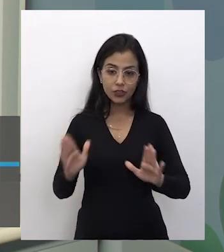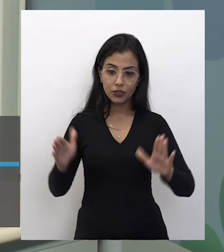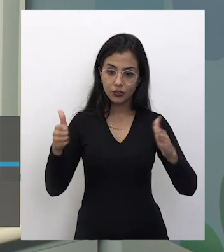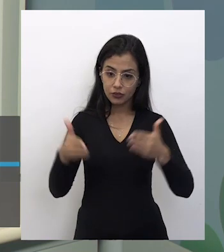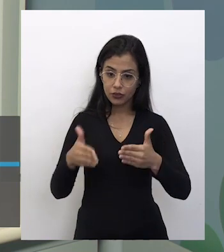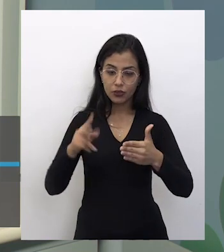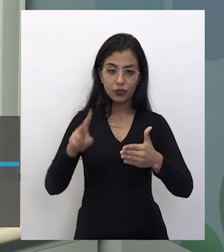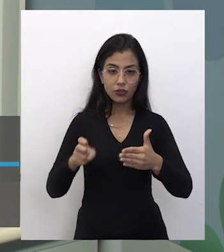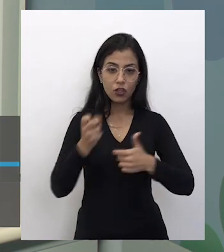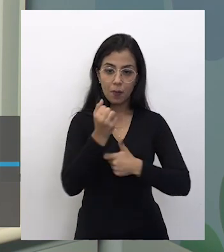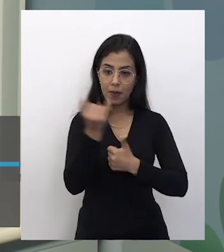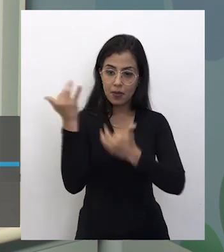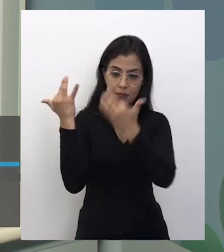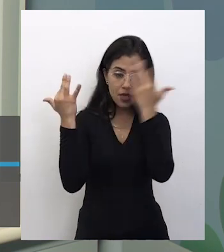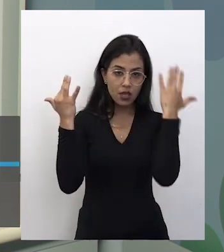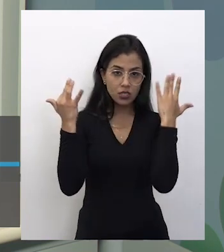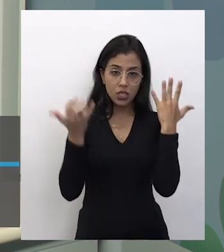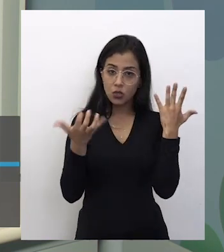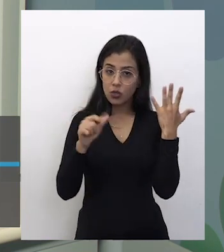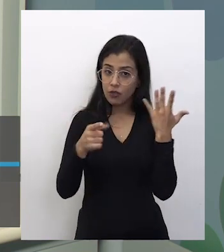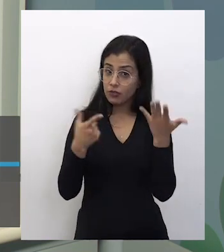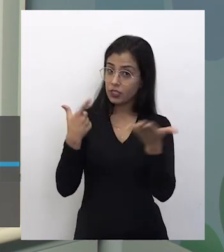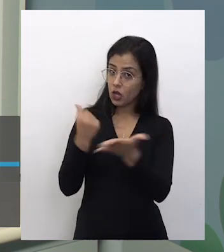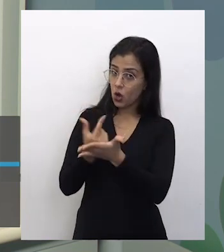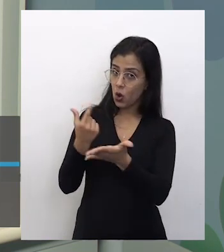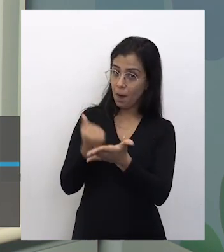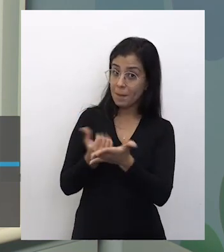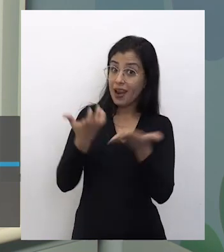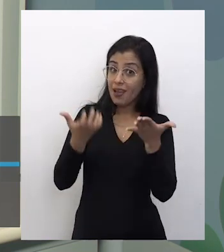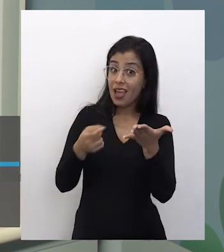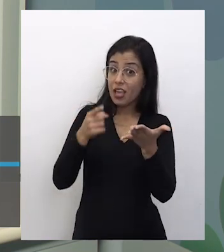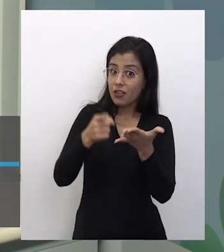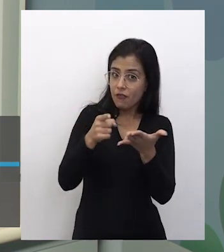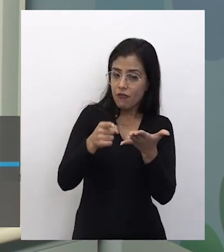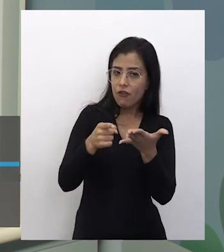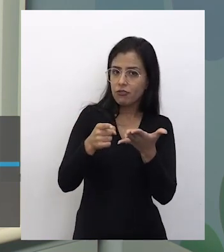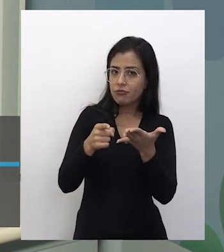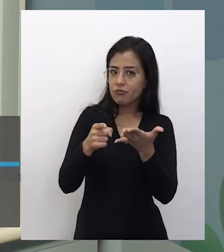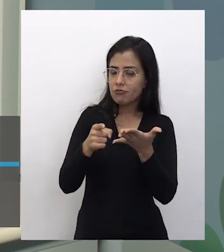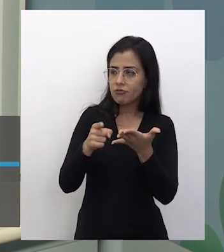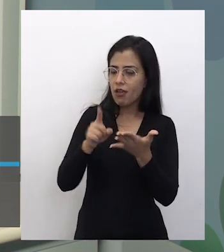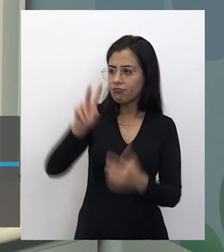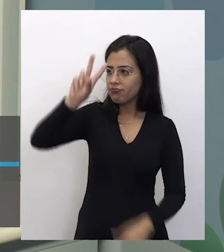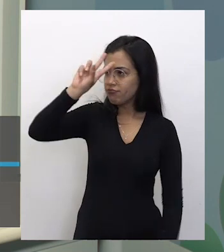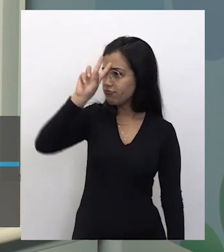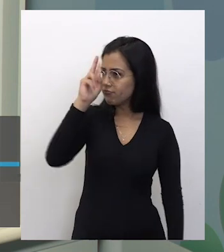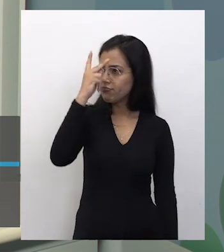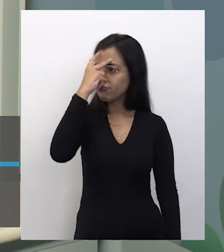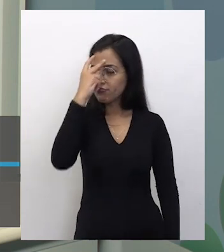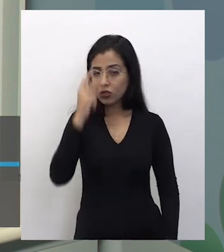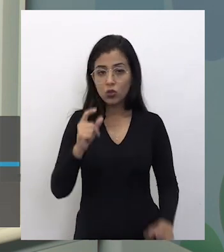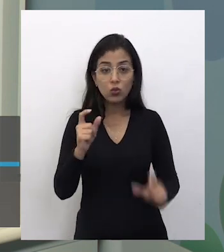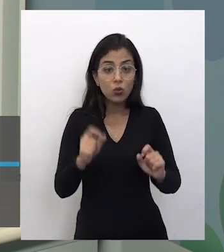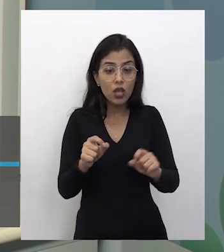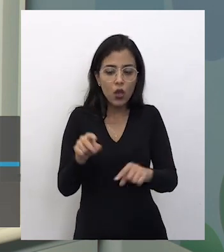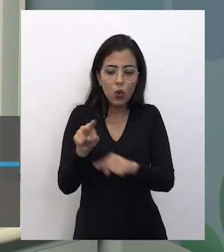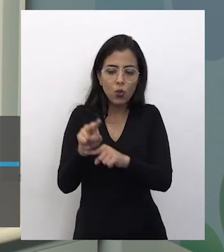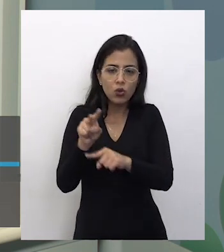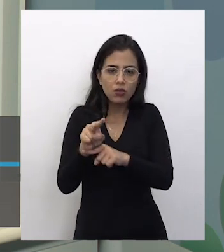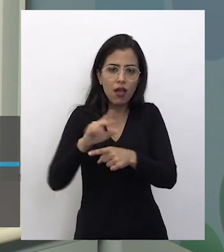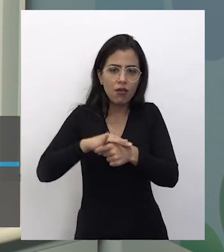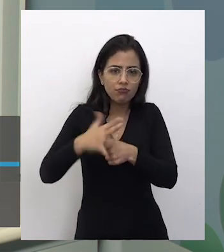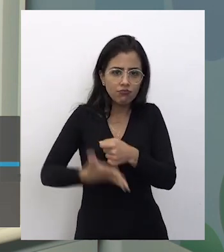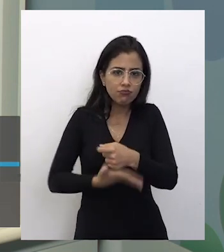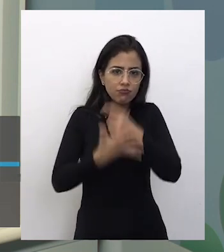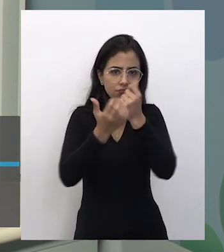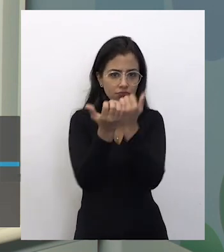do meio ambiente. Ela não quer que você compre um produto, mas ela quer que você compre ali uma ideia, a ideia de preservar, de cuidar do meio ambiente.